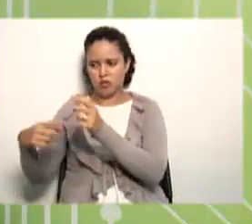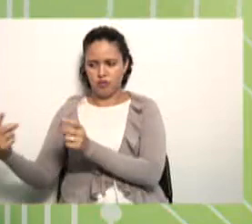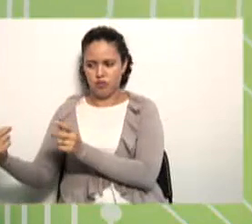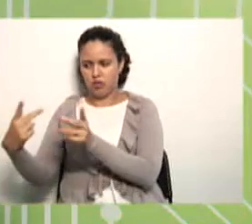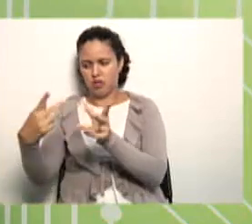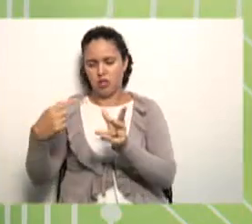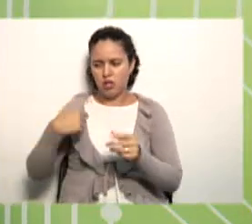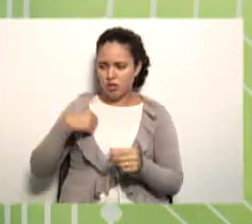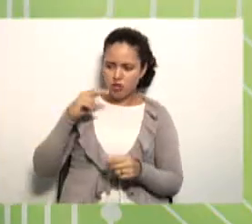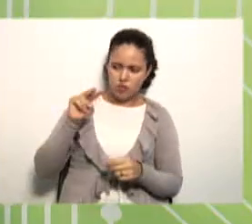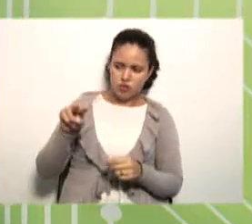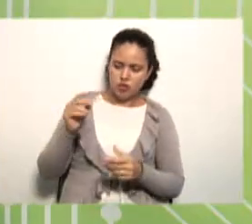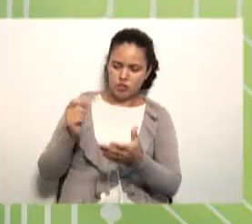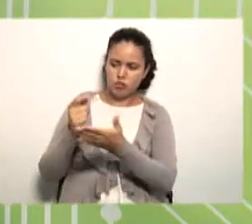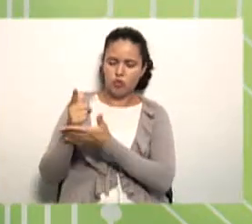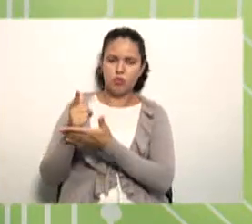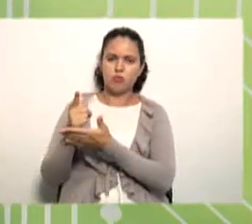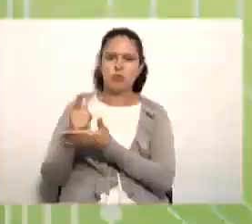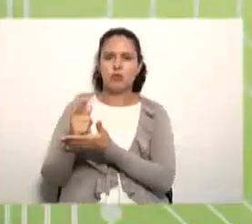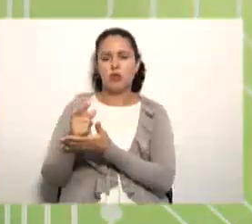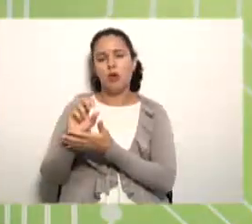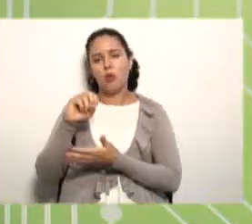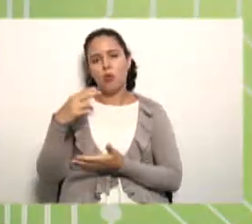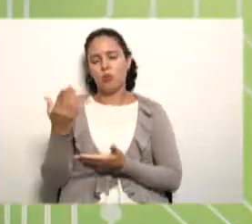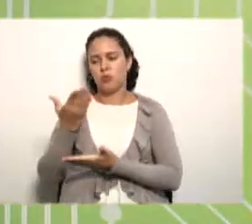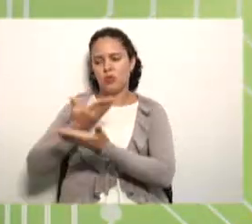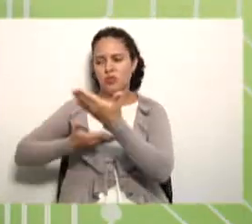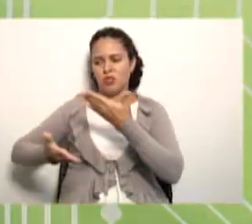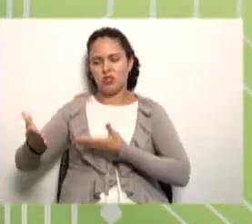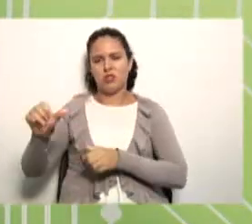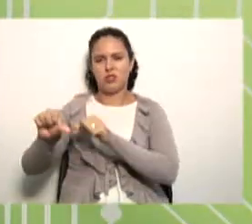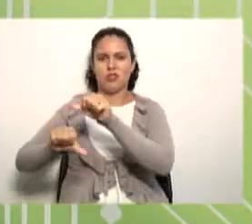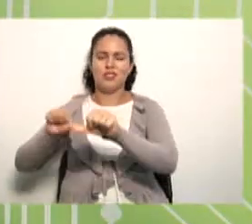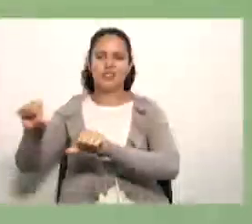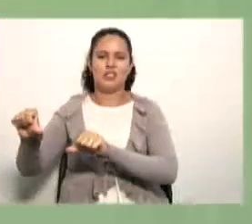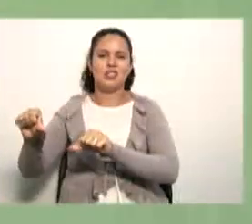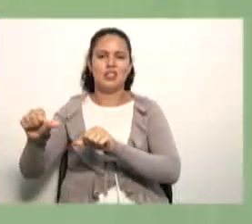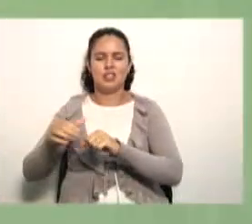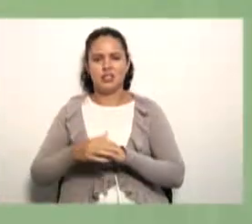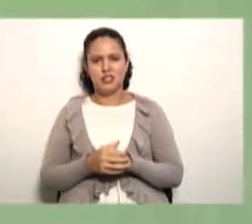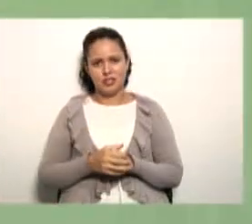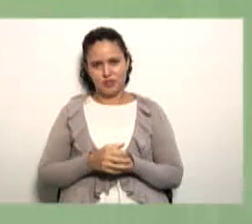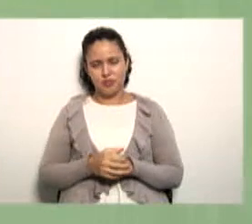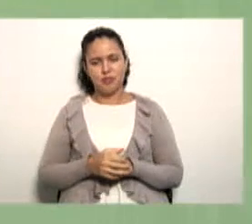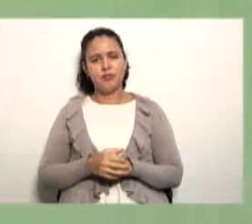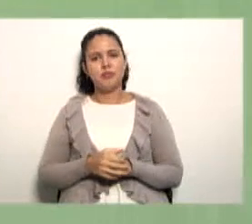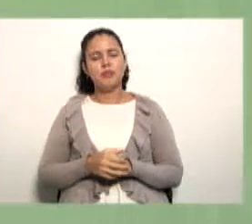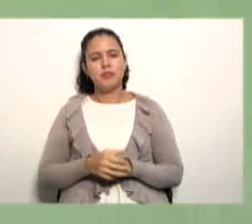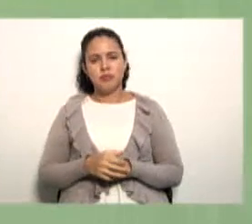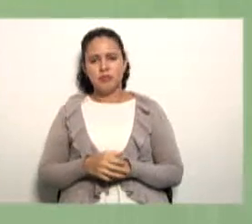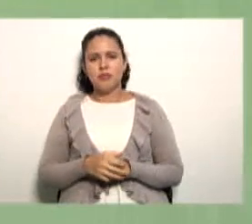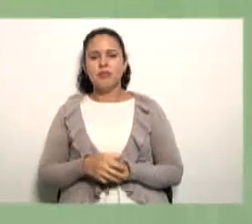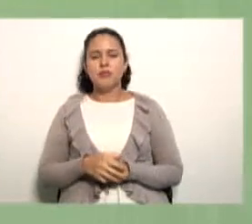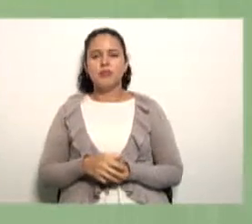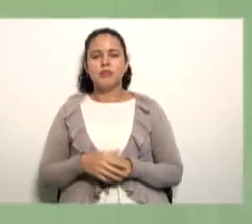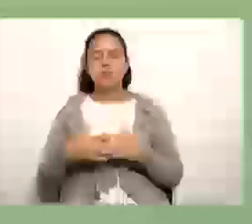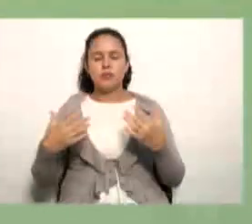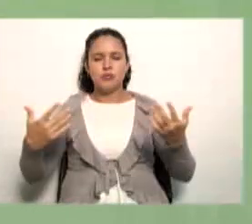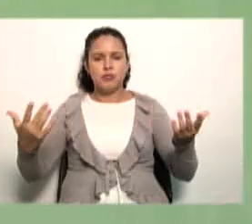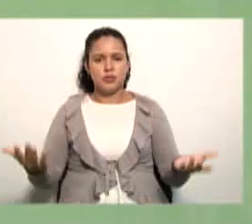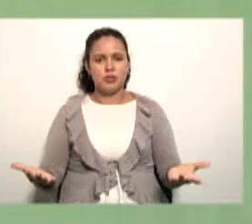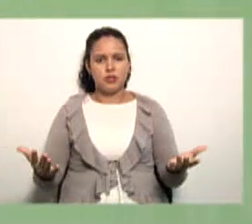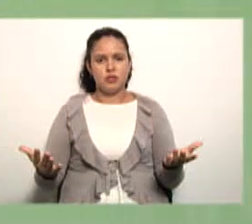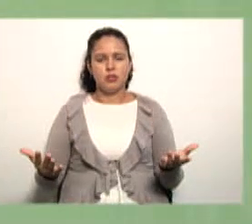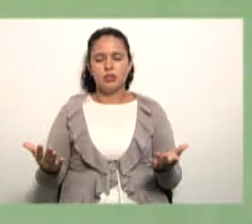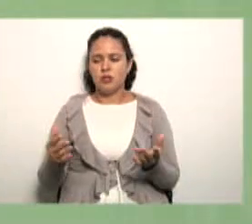comércio nós podemos trocar. A gente vê que o comércio é mais interessante